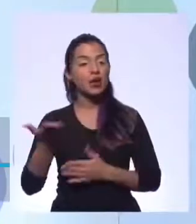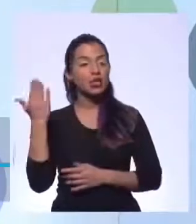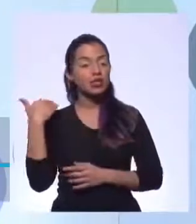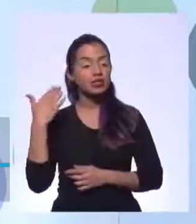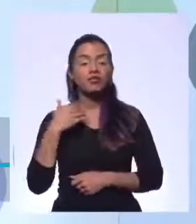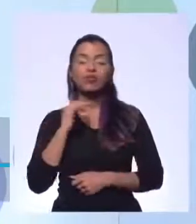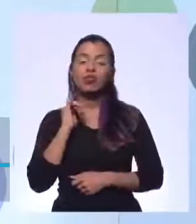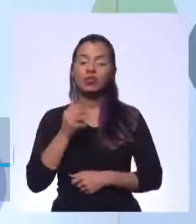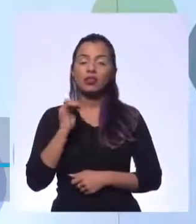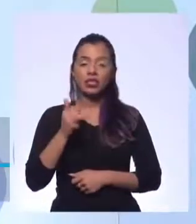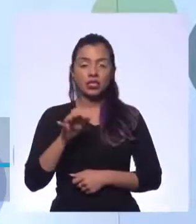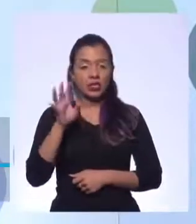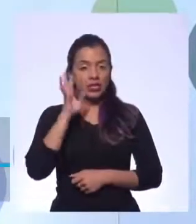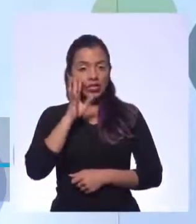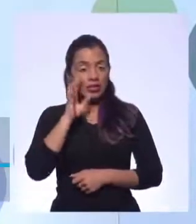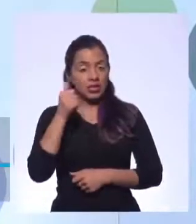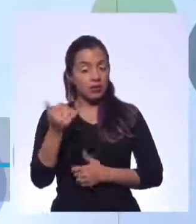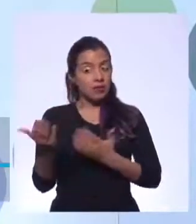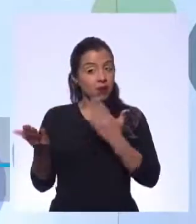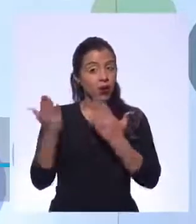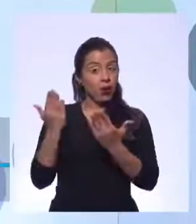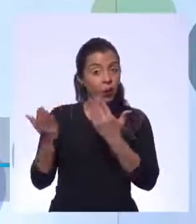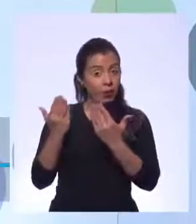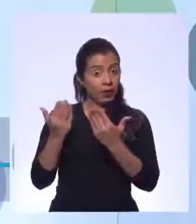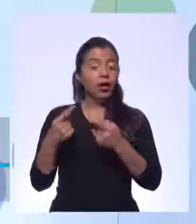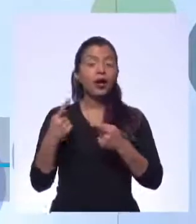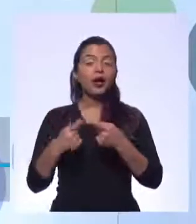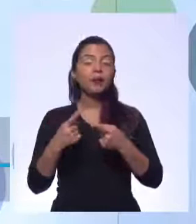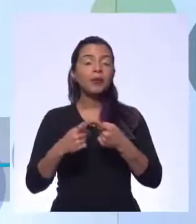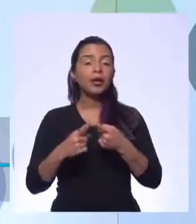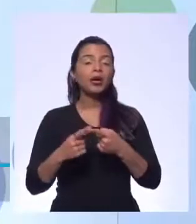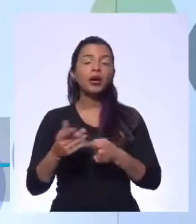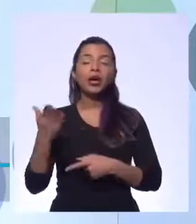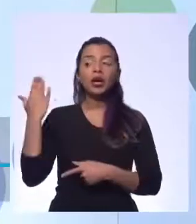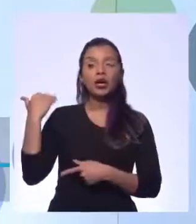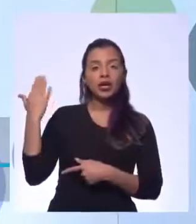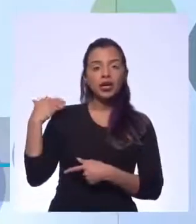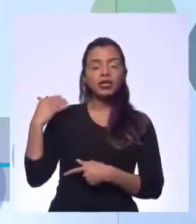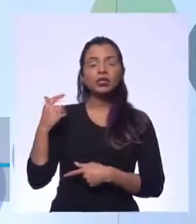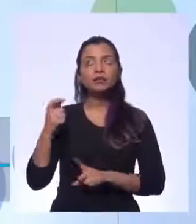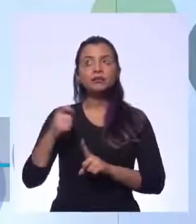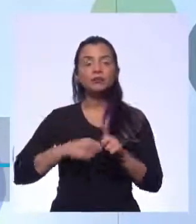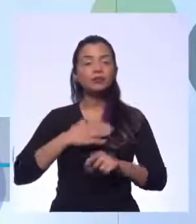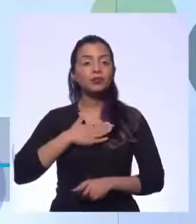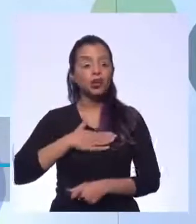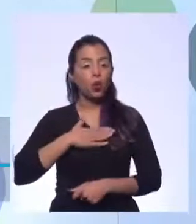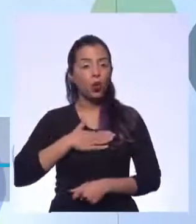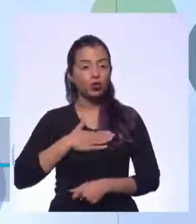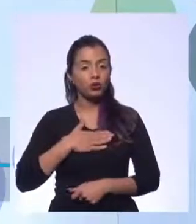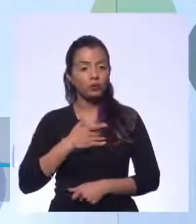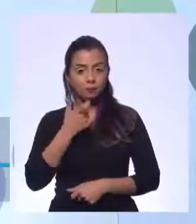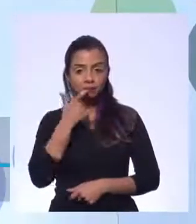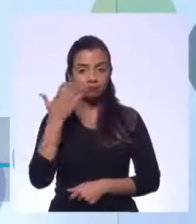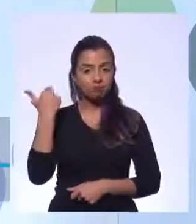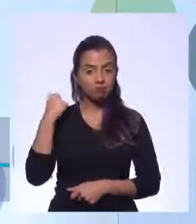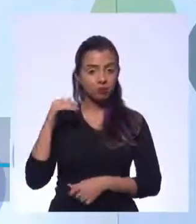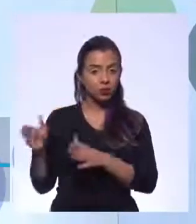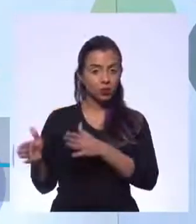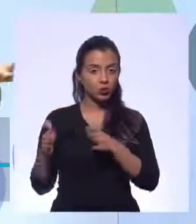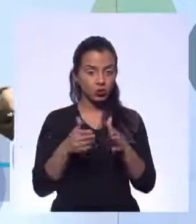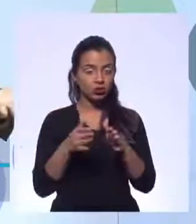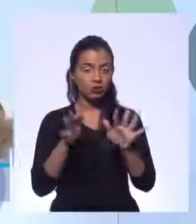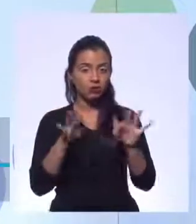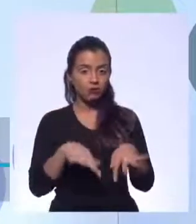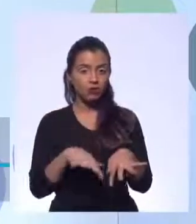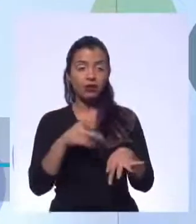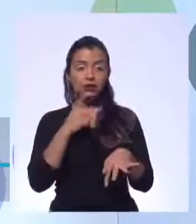amarração legal, gente, para a gente comparar, porque a gente estava numa toada lá em agosto, no finalzinho de agosto, antes do recesso, falando sobre o